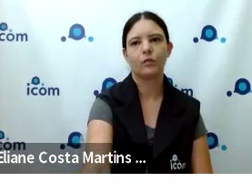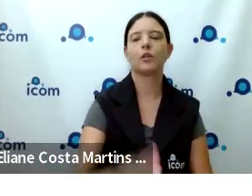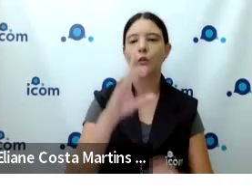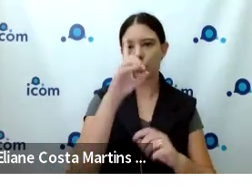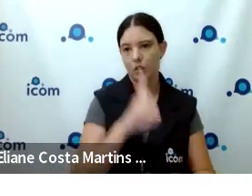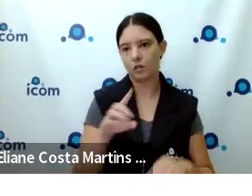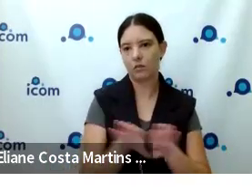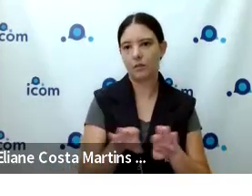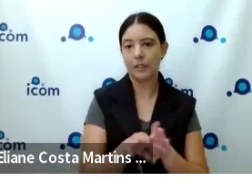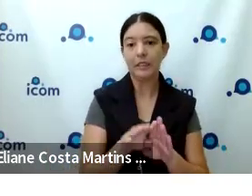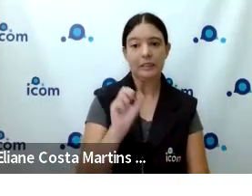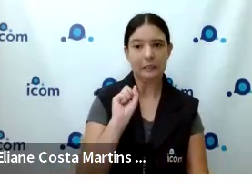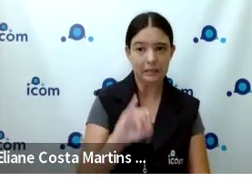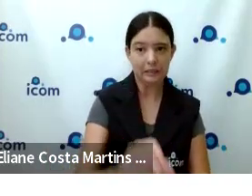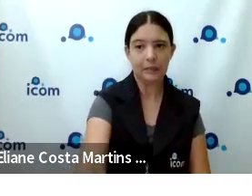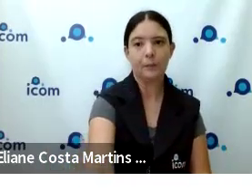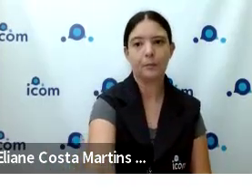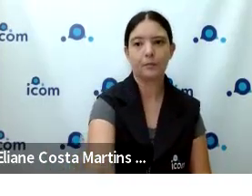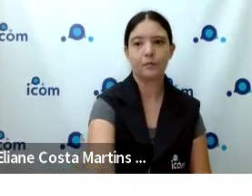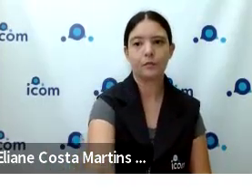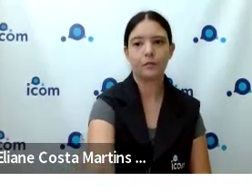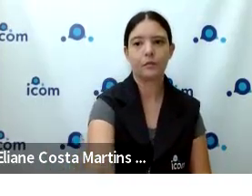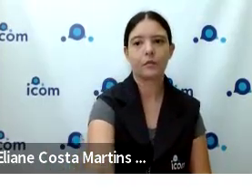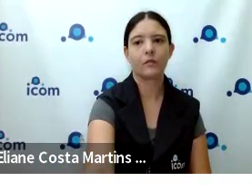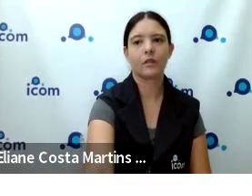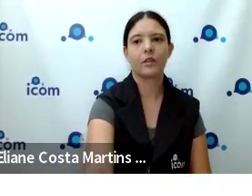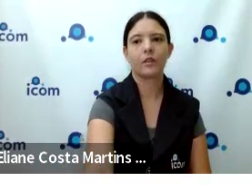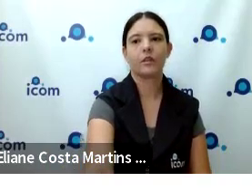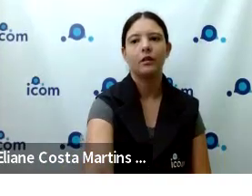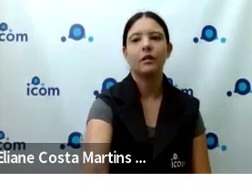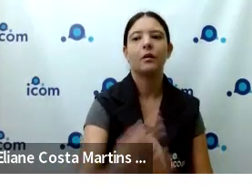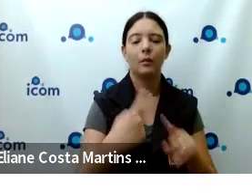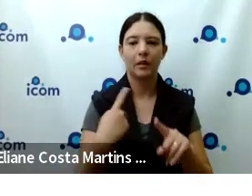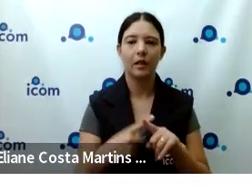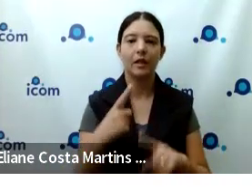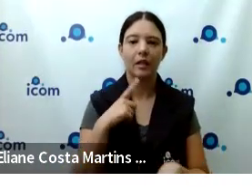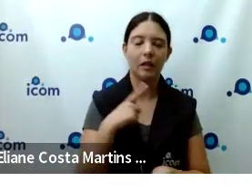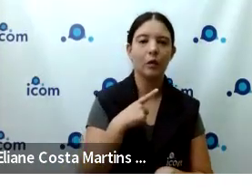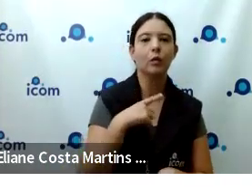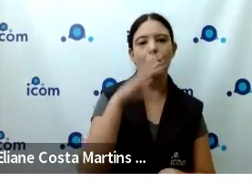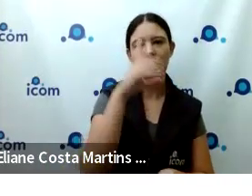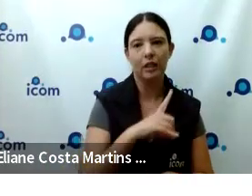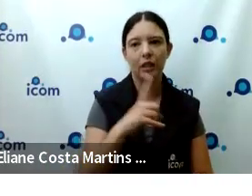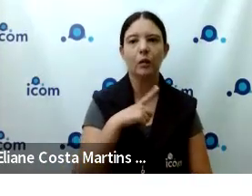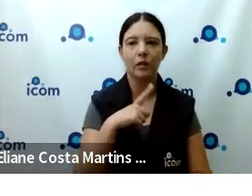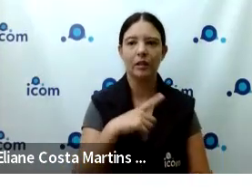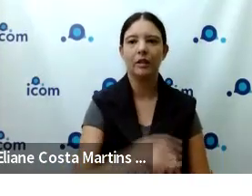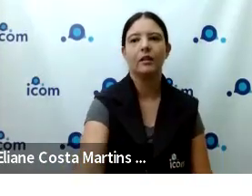A confiança, ela é a segurança de que essas expectativas recíprocas que o direito produz através das suas